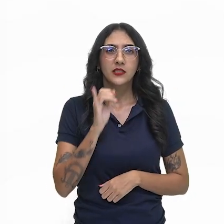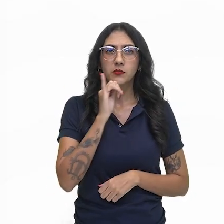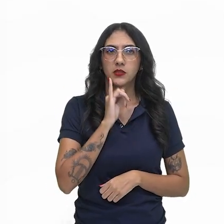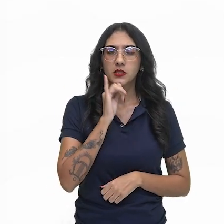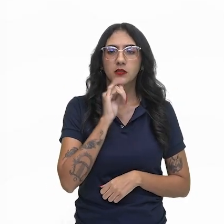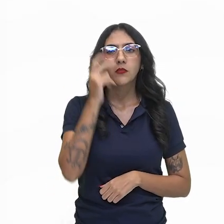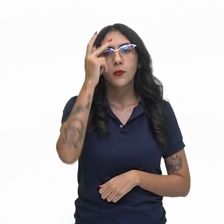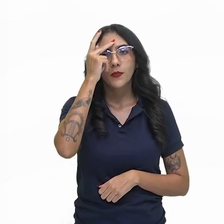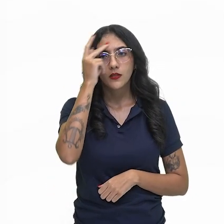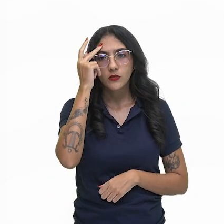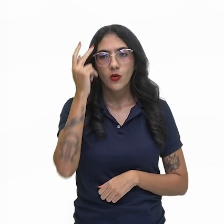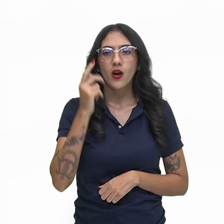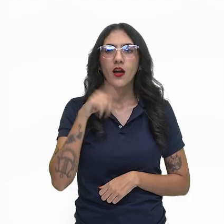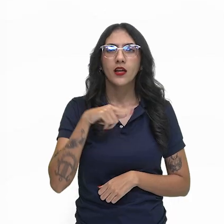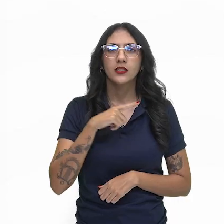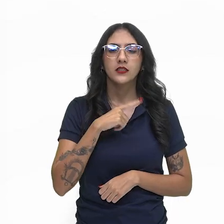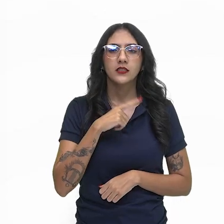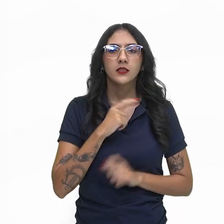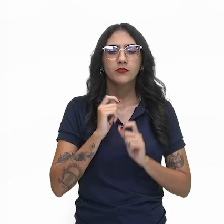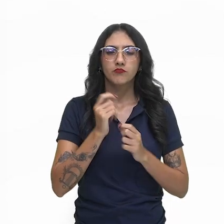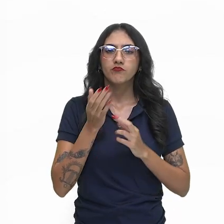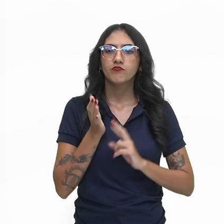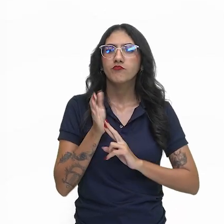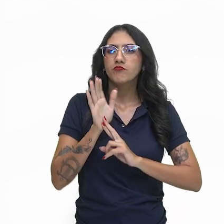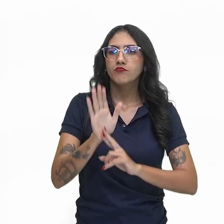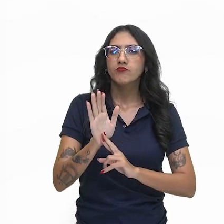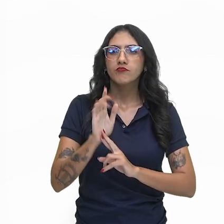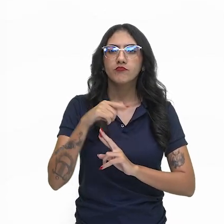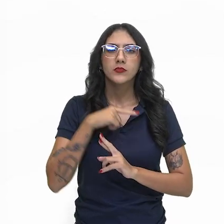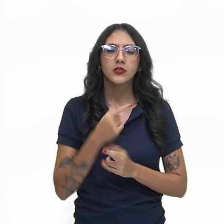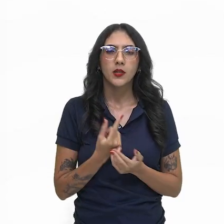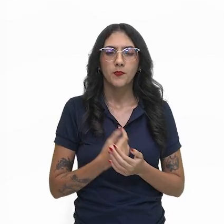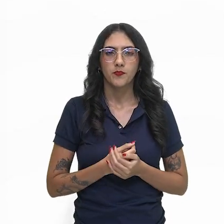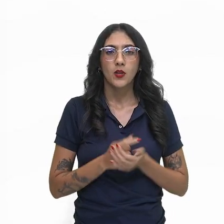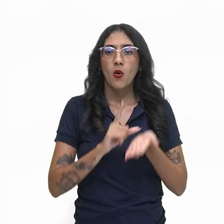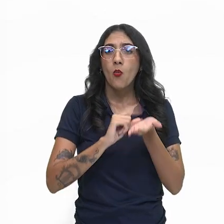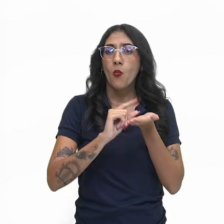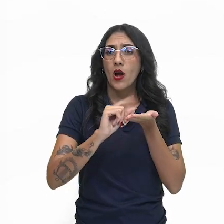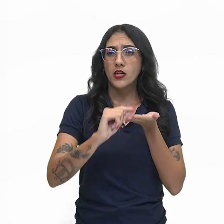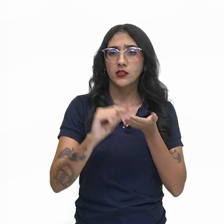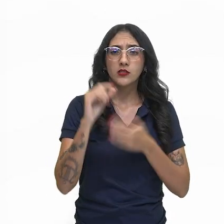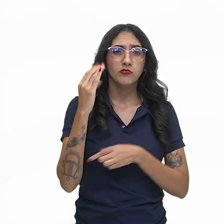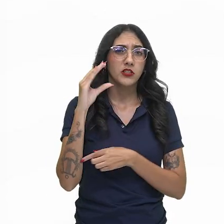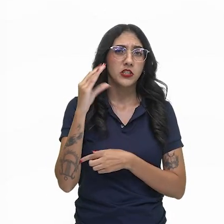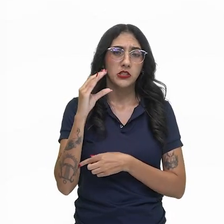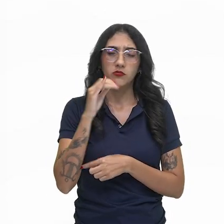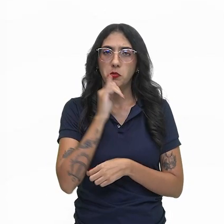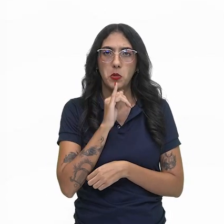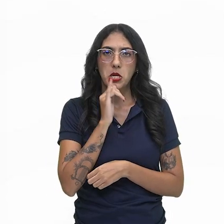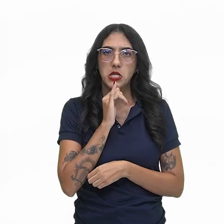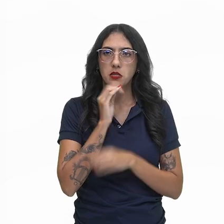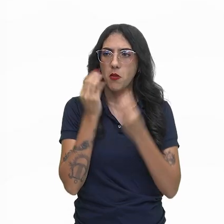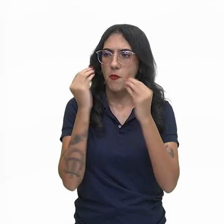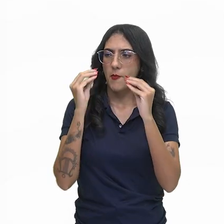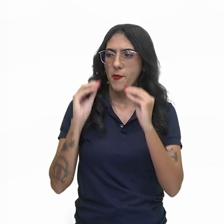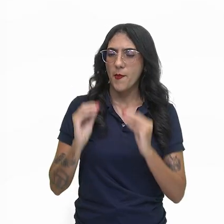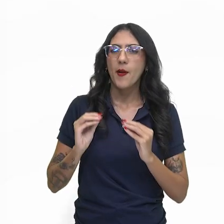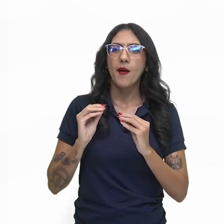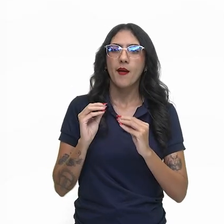um trabalho científico, se você for escrever um trabalho científico para alguma revista científica ou coisa parecida